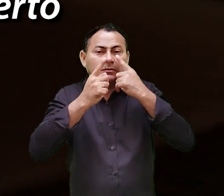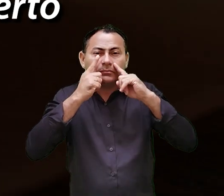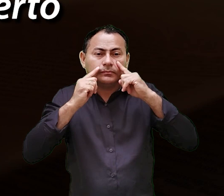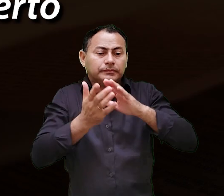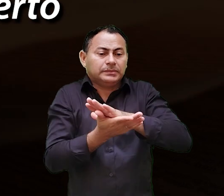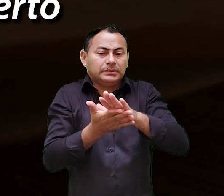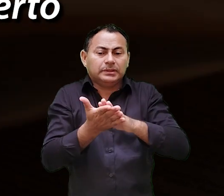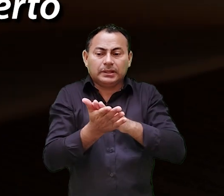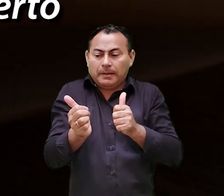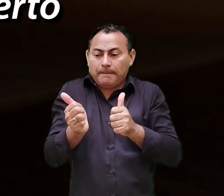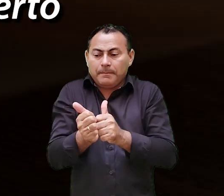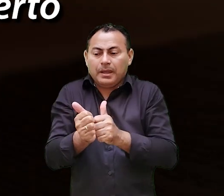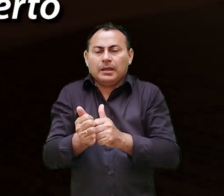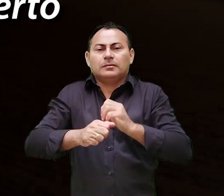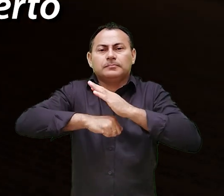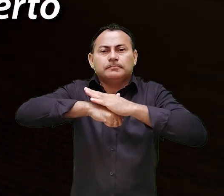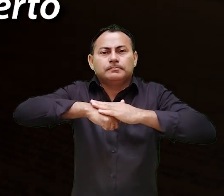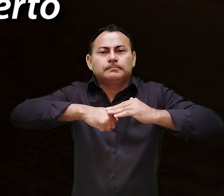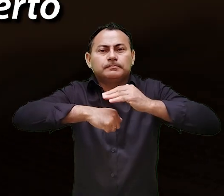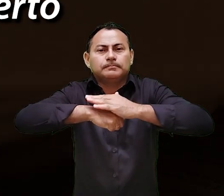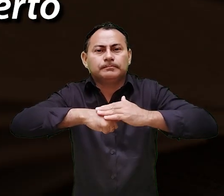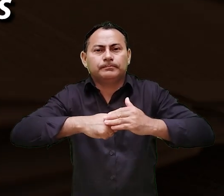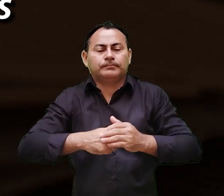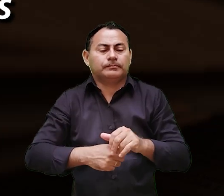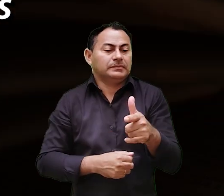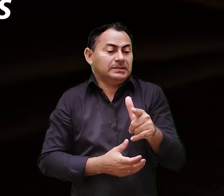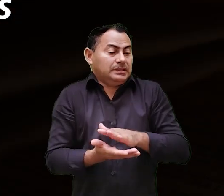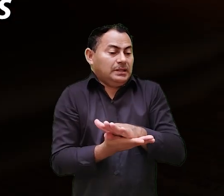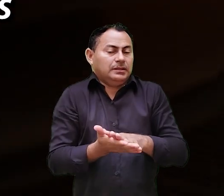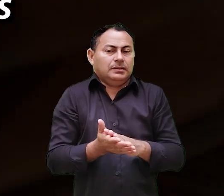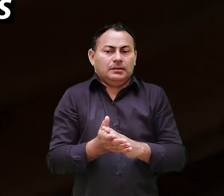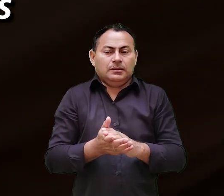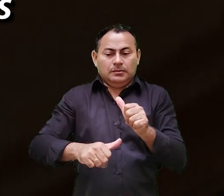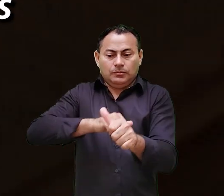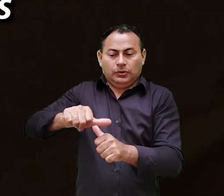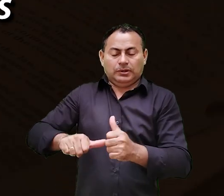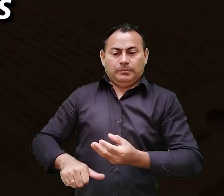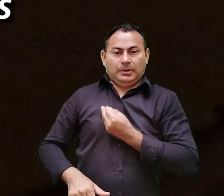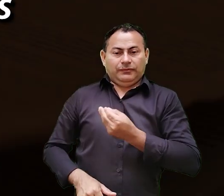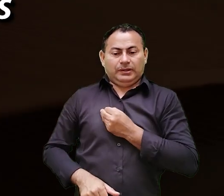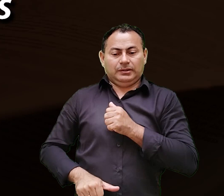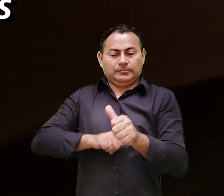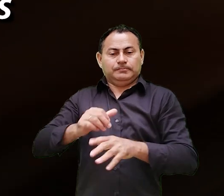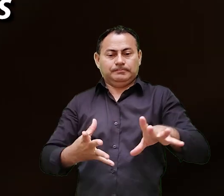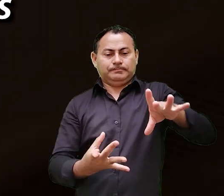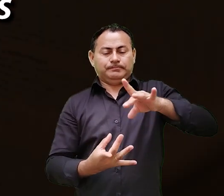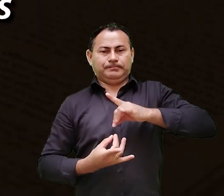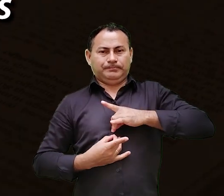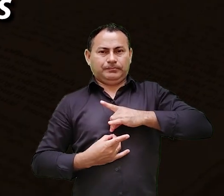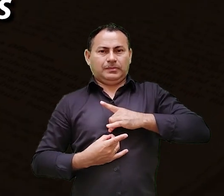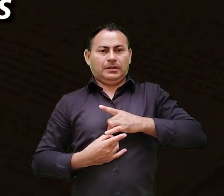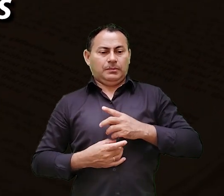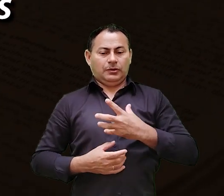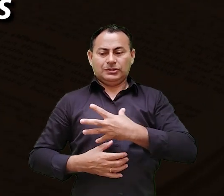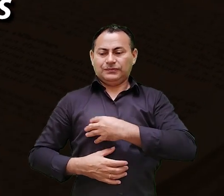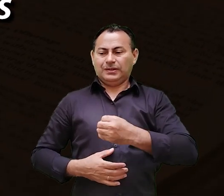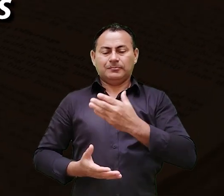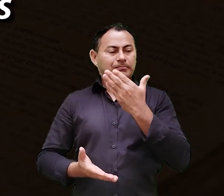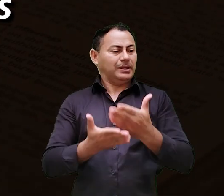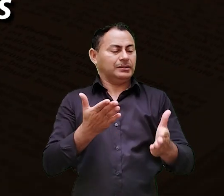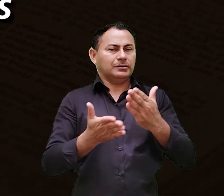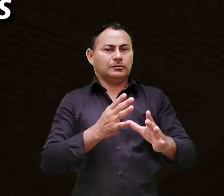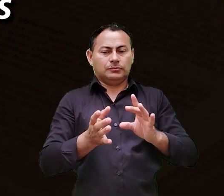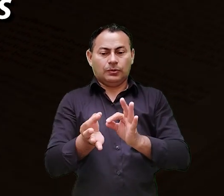olhos. Ninguém está por perto para consolar-me. Não há ninguém que restaure o meu espírito. Meus filhos estão